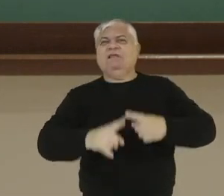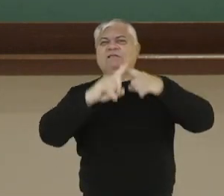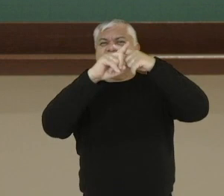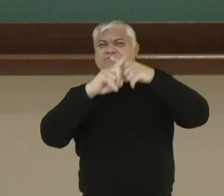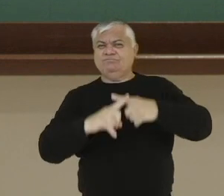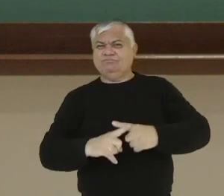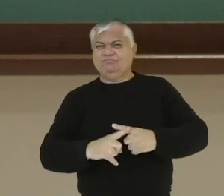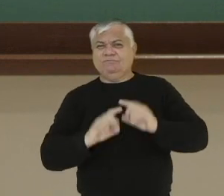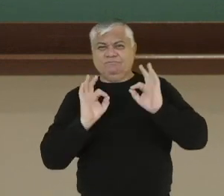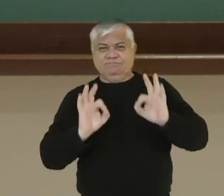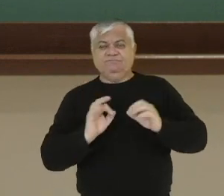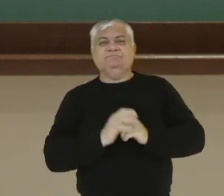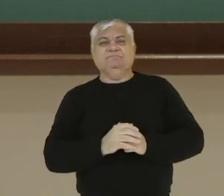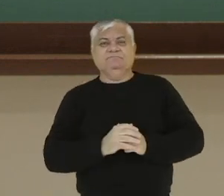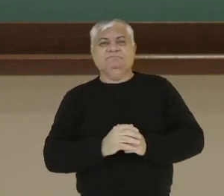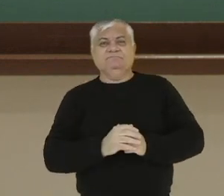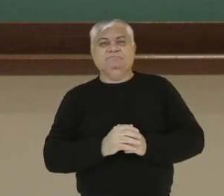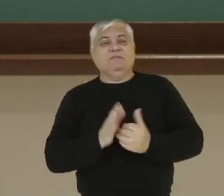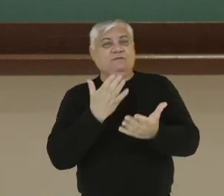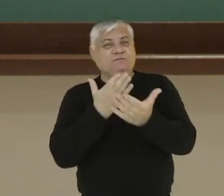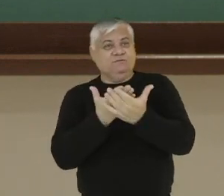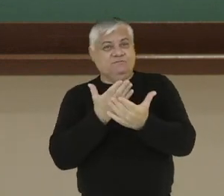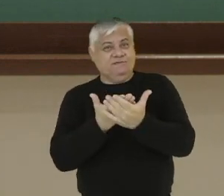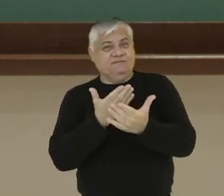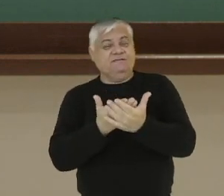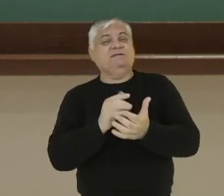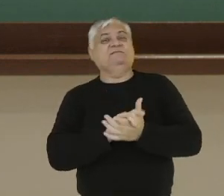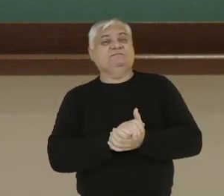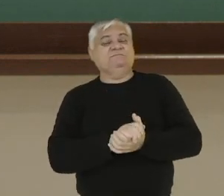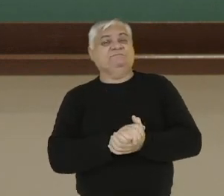escrita. Tá bom? Então, estude bastante,